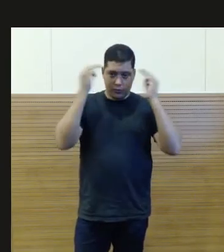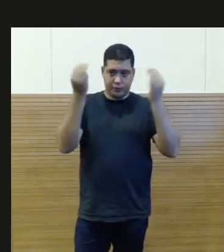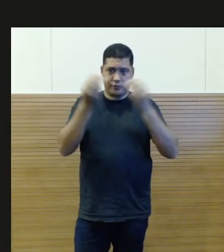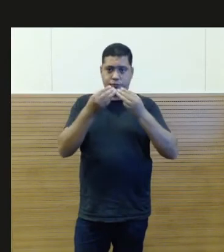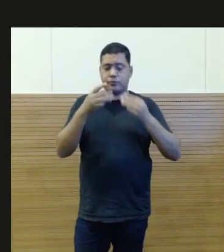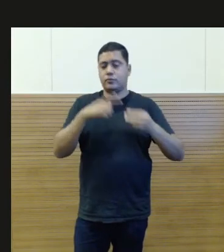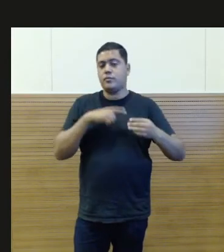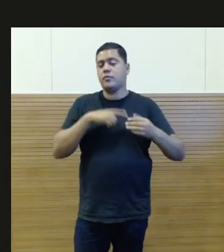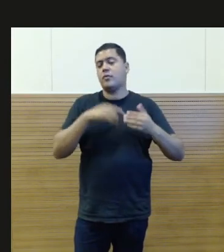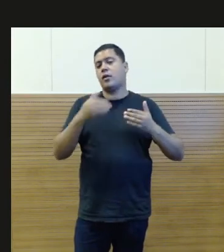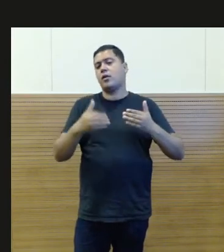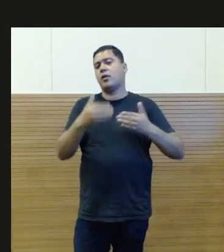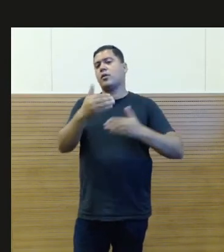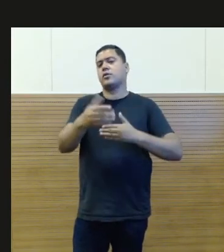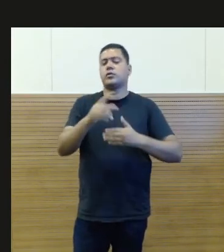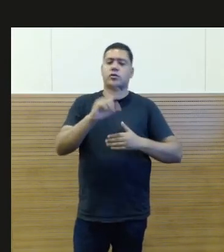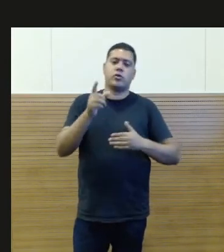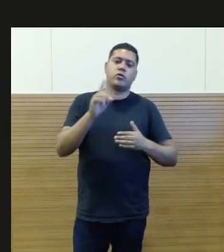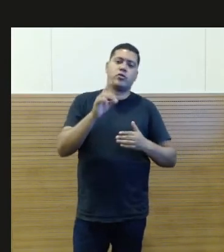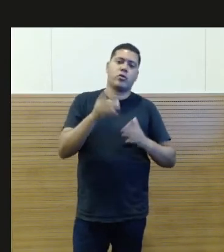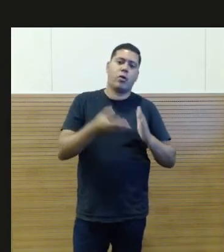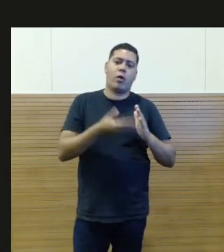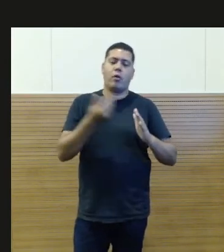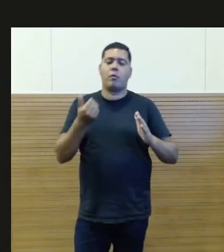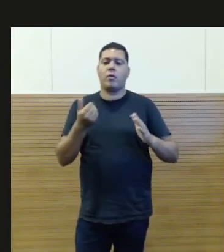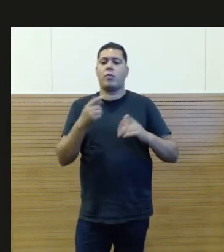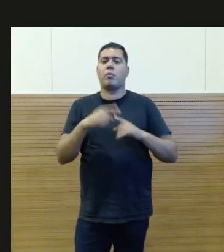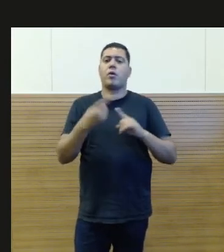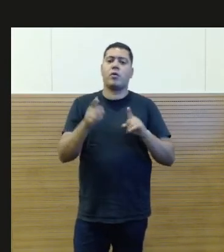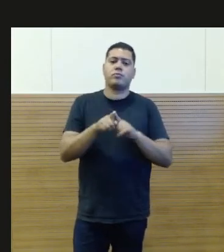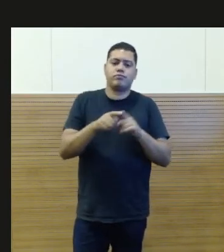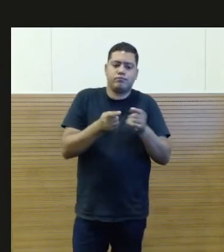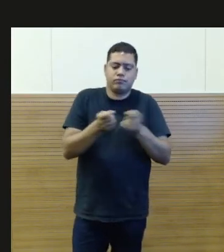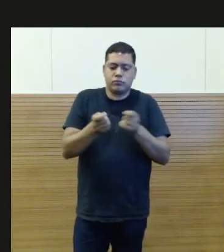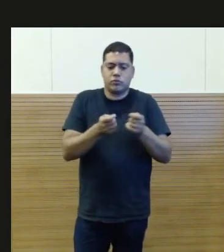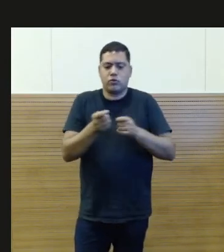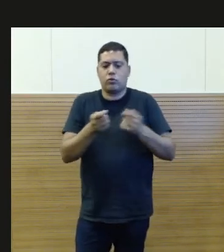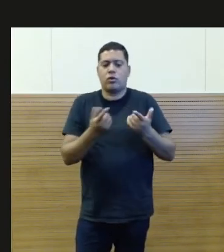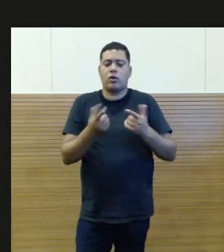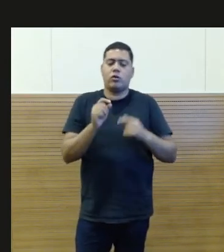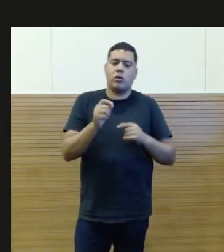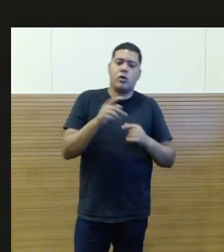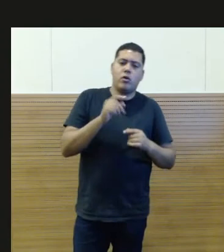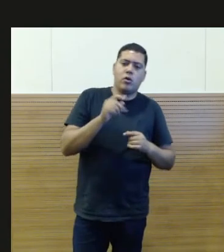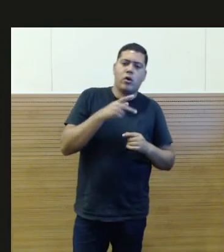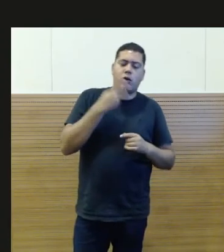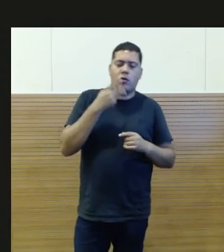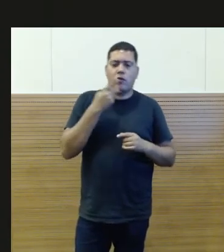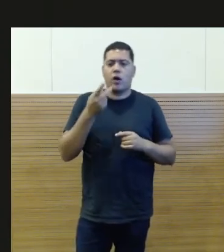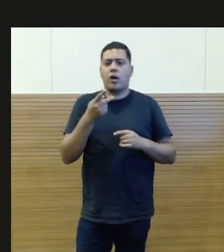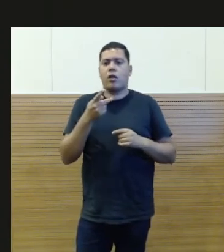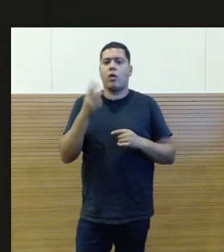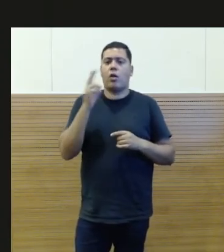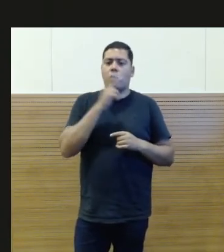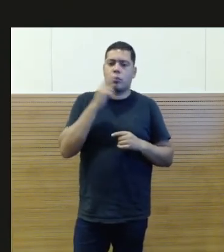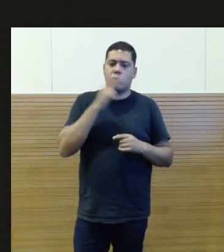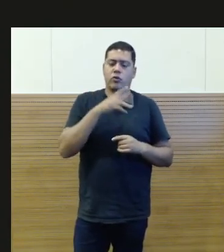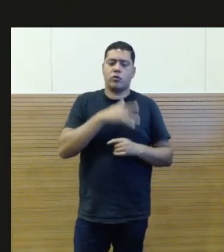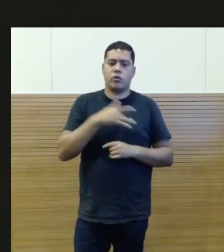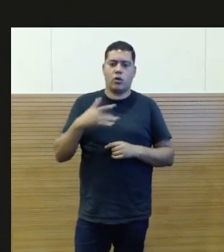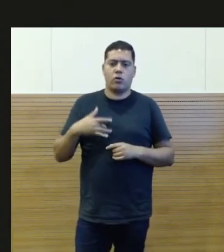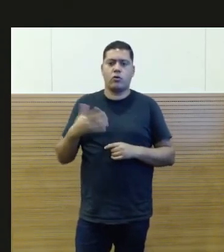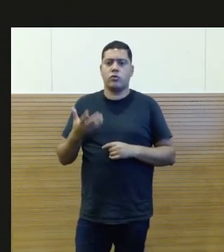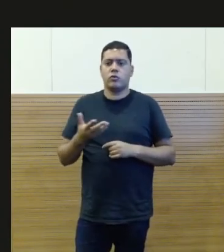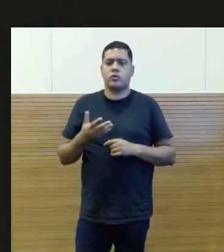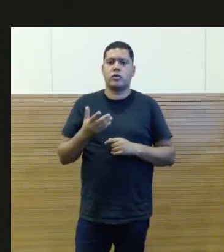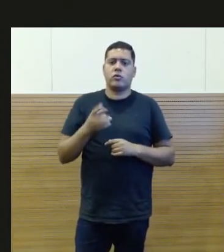dá um passo adiante, não só eliminando os personagens infantis, mas regulando também às alegações nutricionais e de saúde. Então, esse estudo